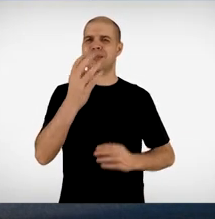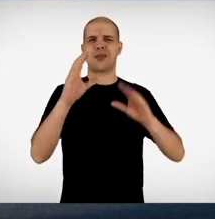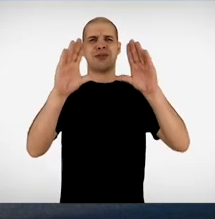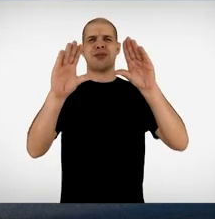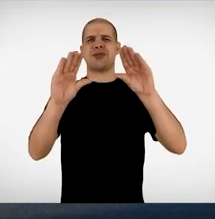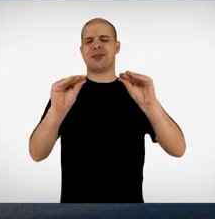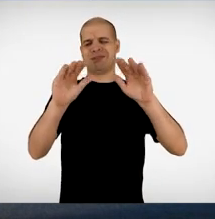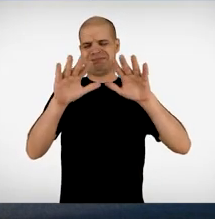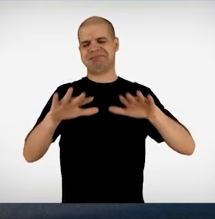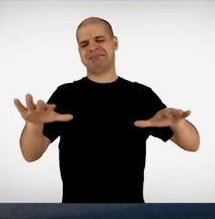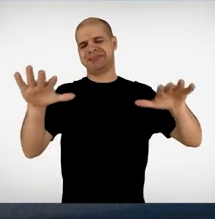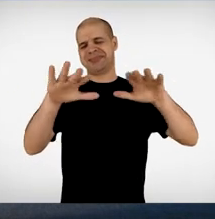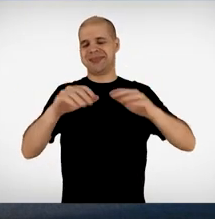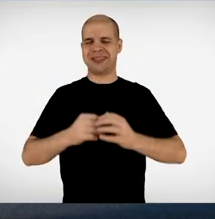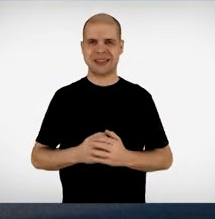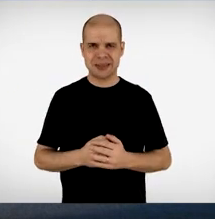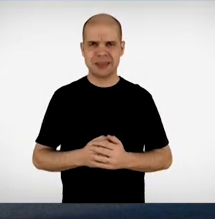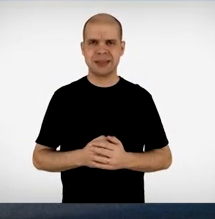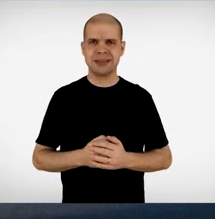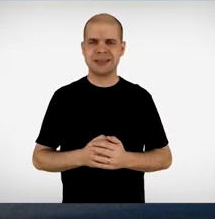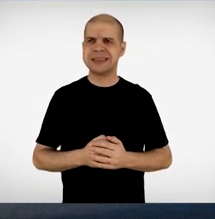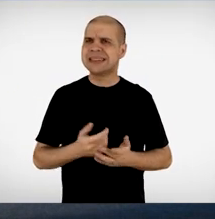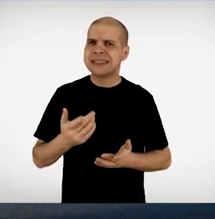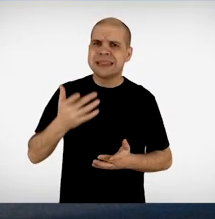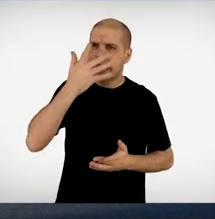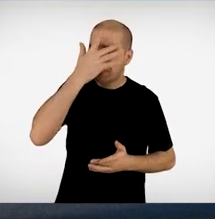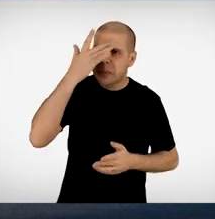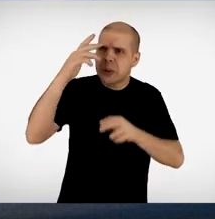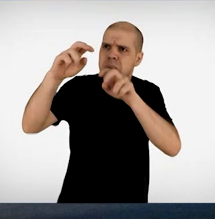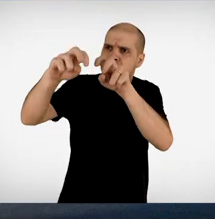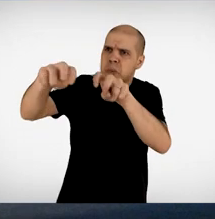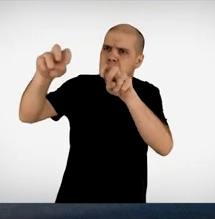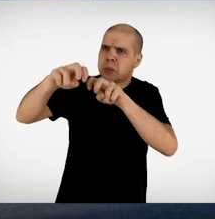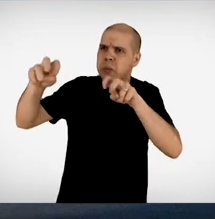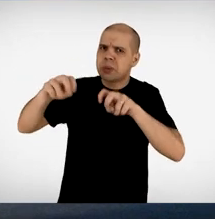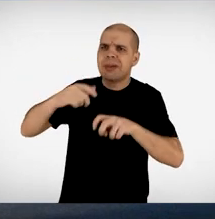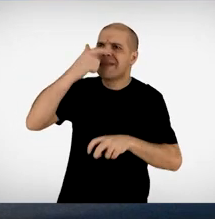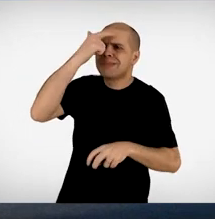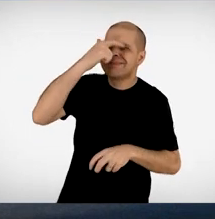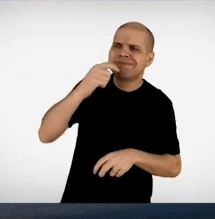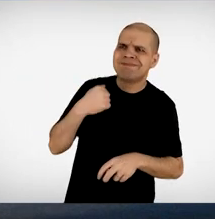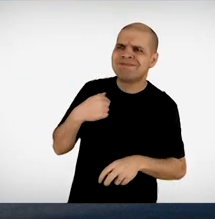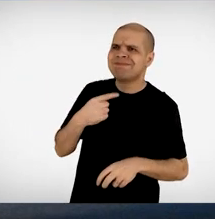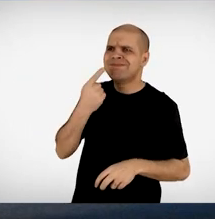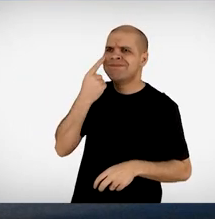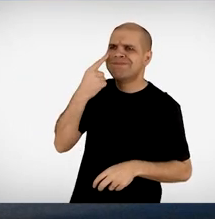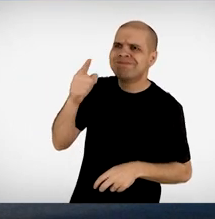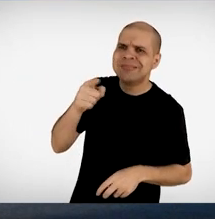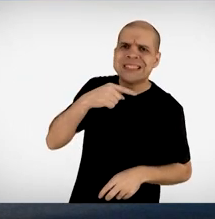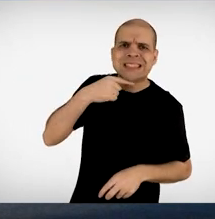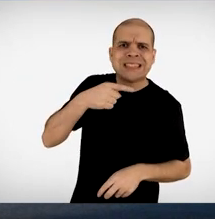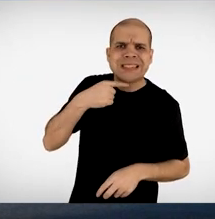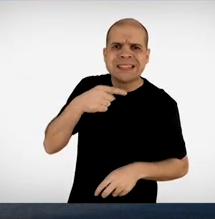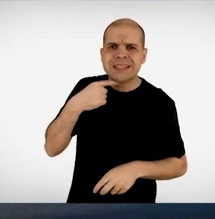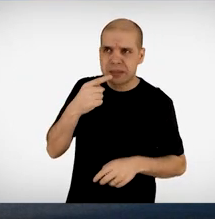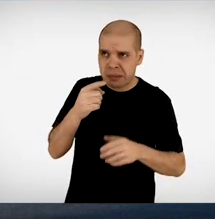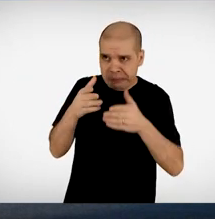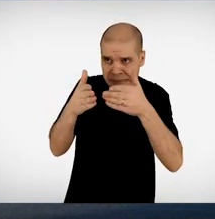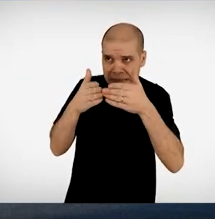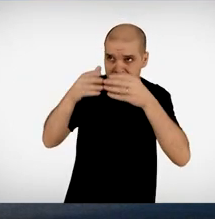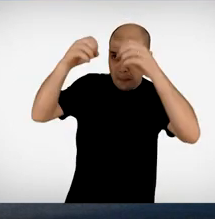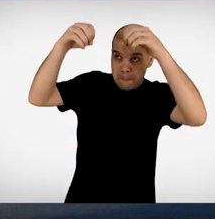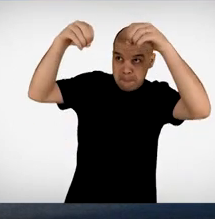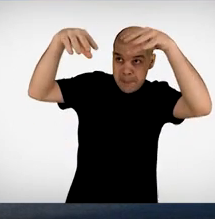Boa noite a todos. Será que dá para acender um pouco a luz da plateia? Porque daqui a gente não enxerga as